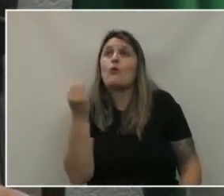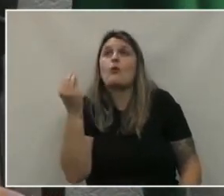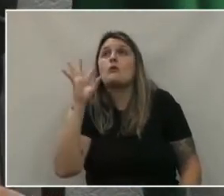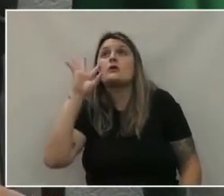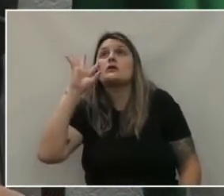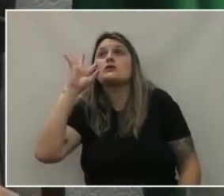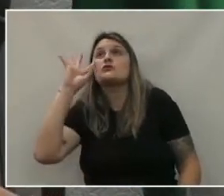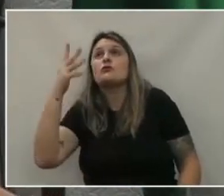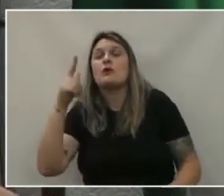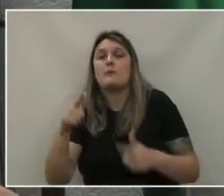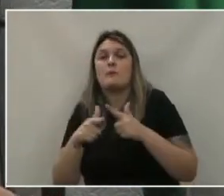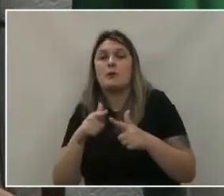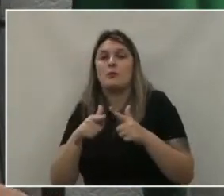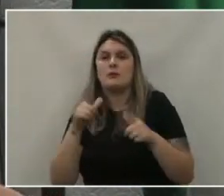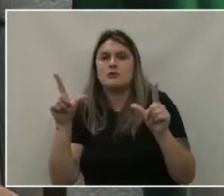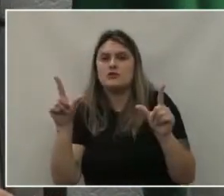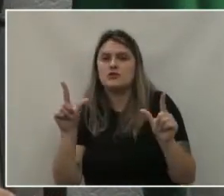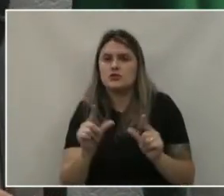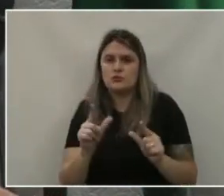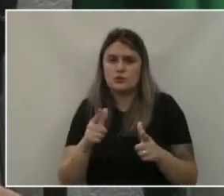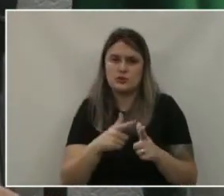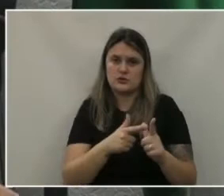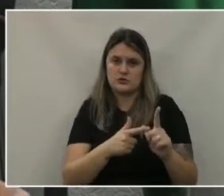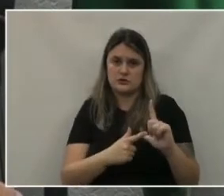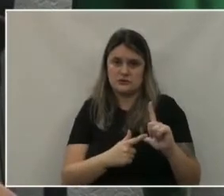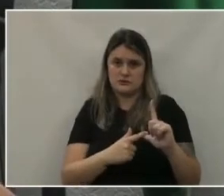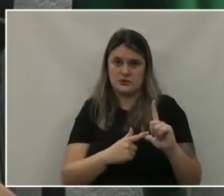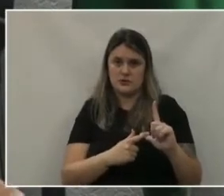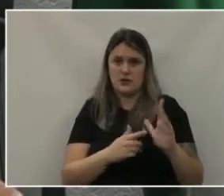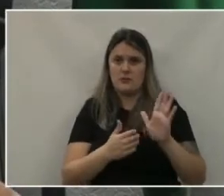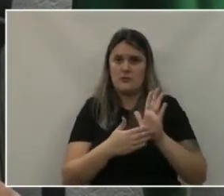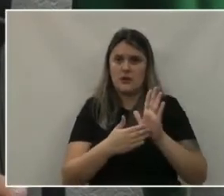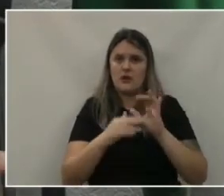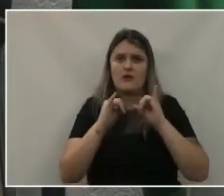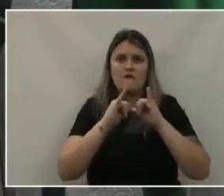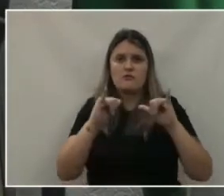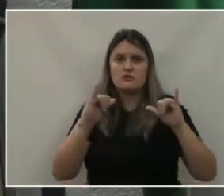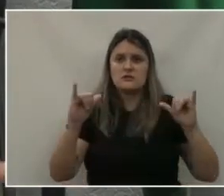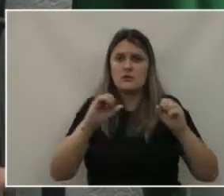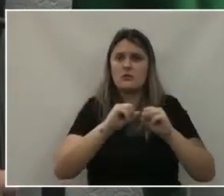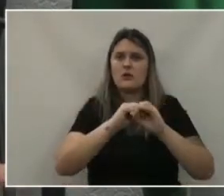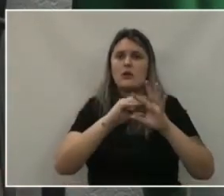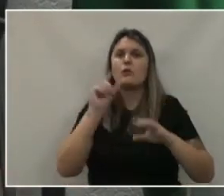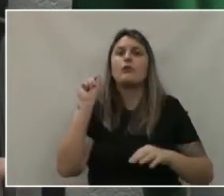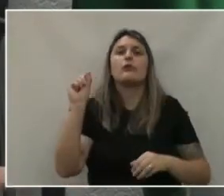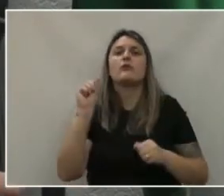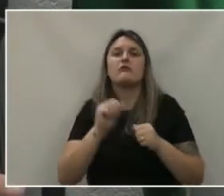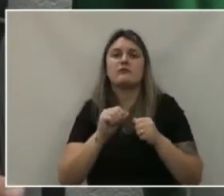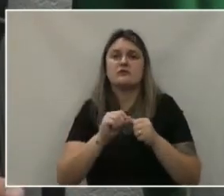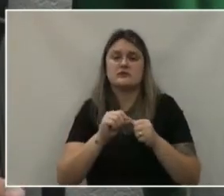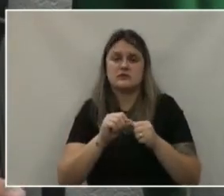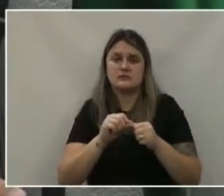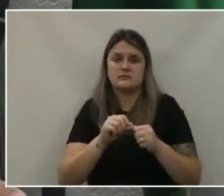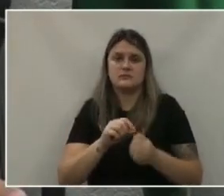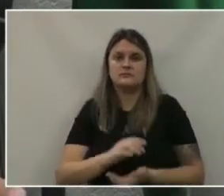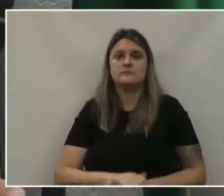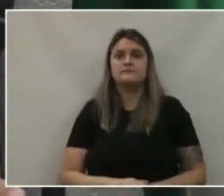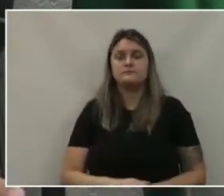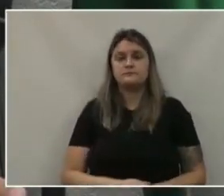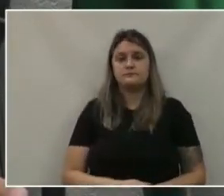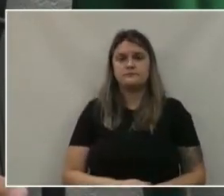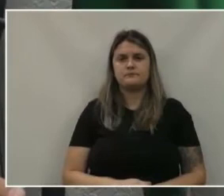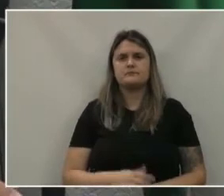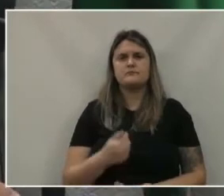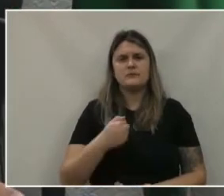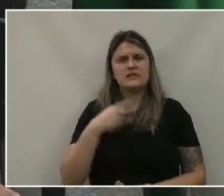staff para apresentar essas informações do que fazer, principalmente com o FUNPREV. Claro que,